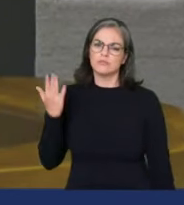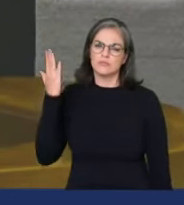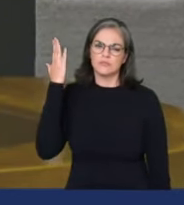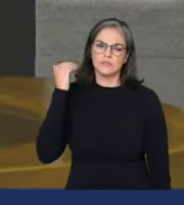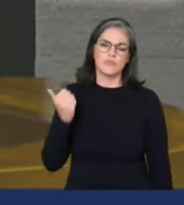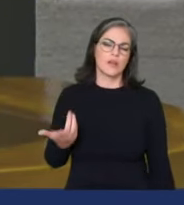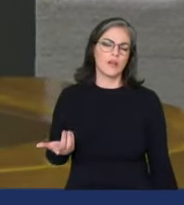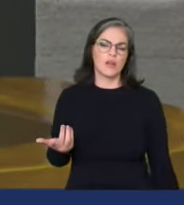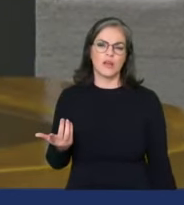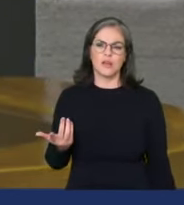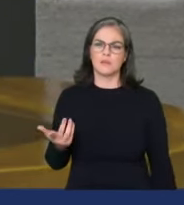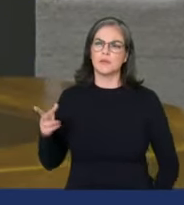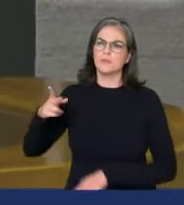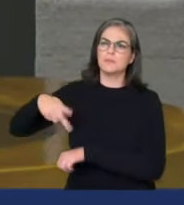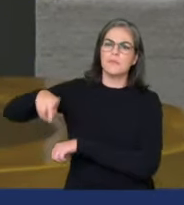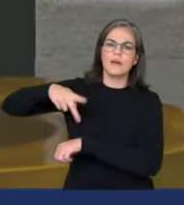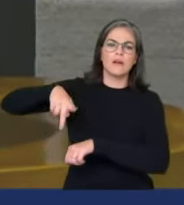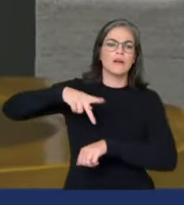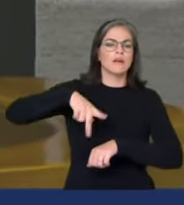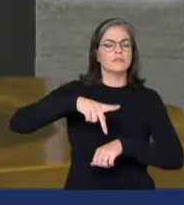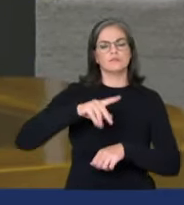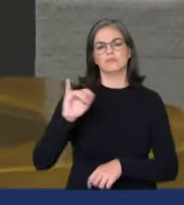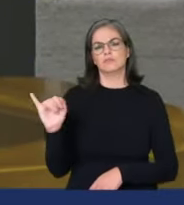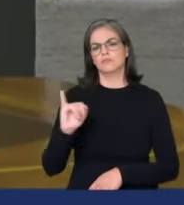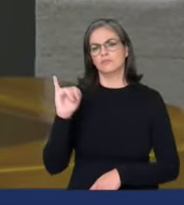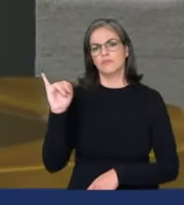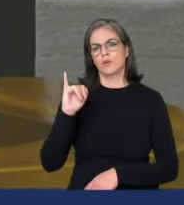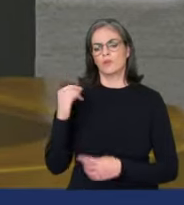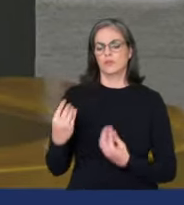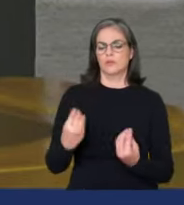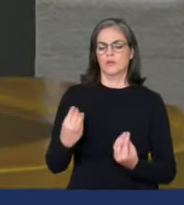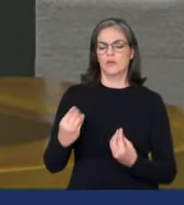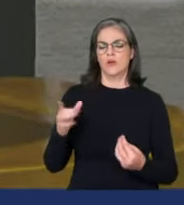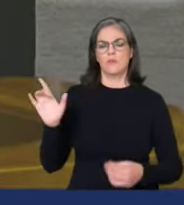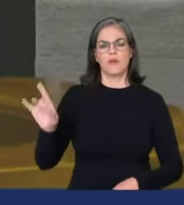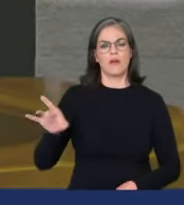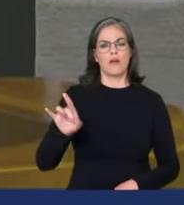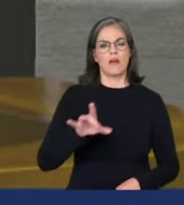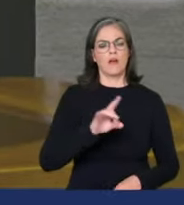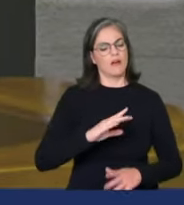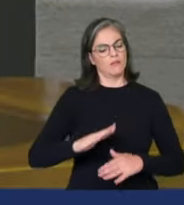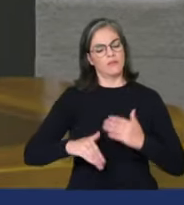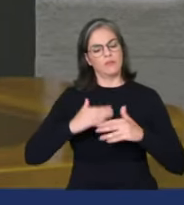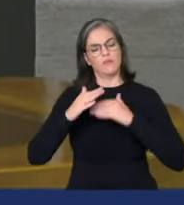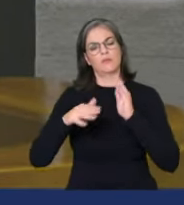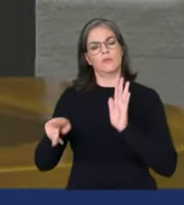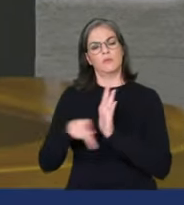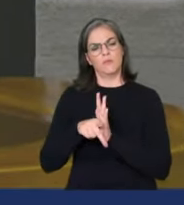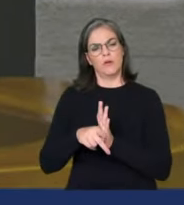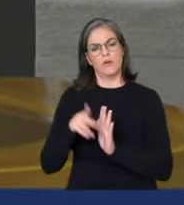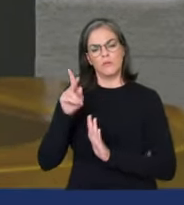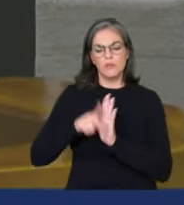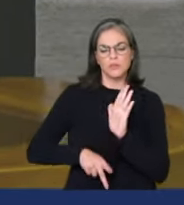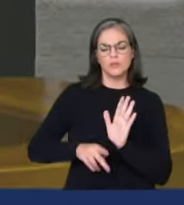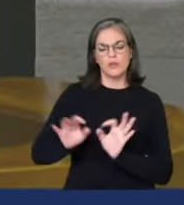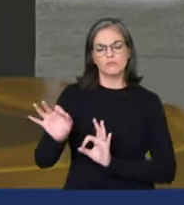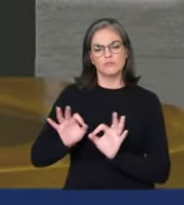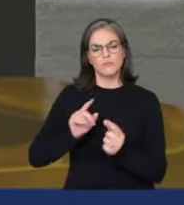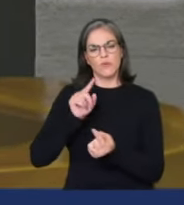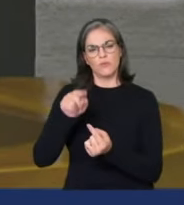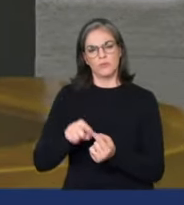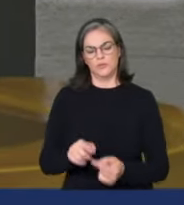muito relevante do ponto de vista do desenvolvimento de uma nação, de um projeto de nação. Não podemos